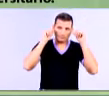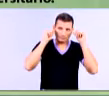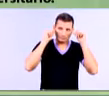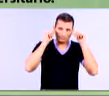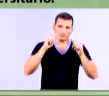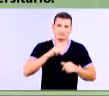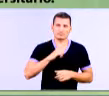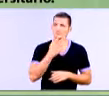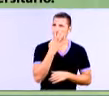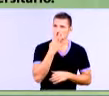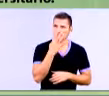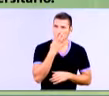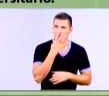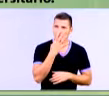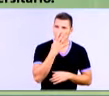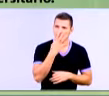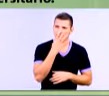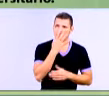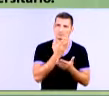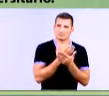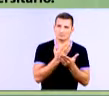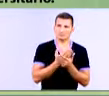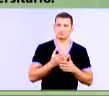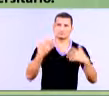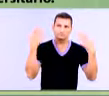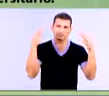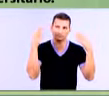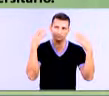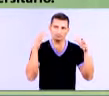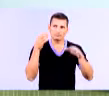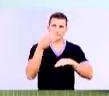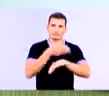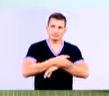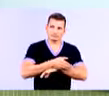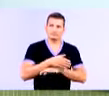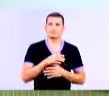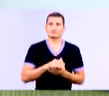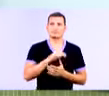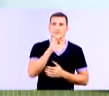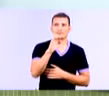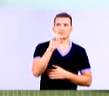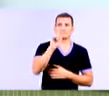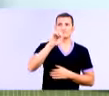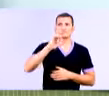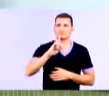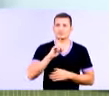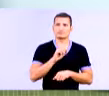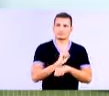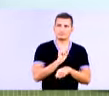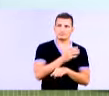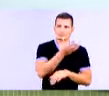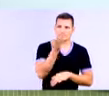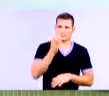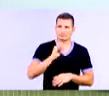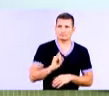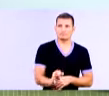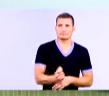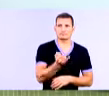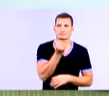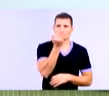com a gente. Parabéns em participar desse modelo de educação. Espero que vocês aproveitem bastante esse